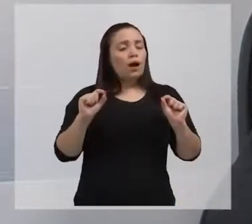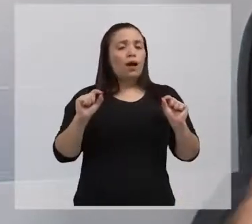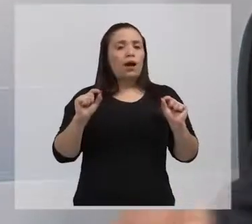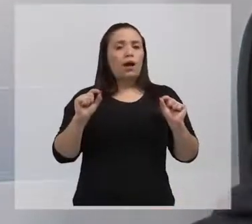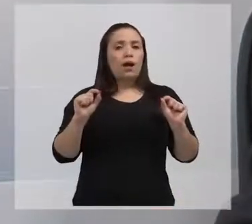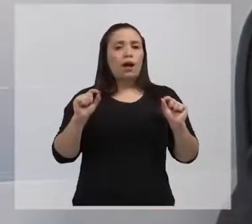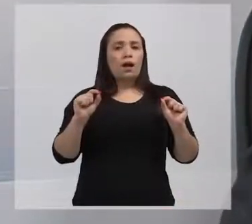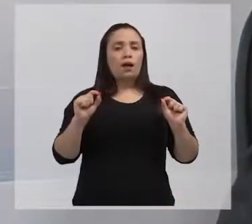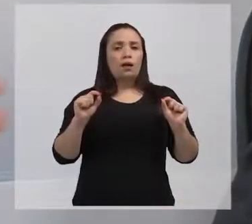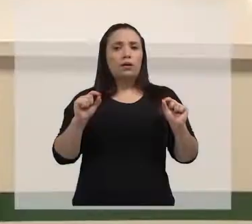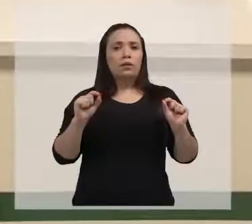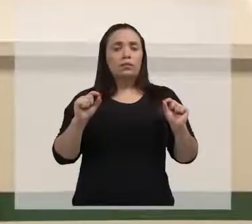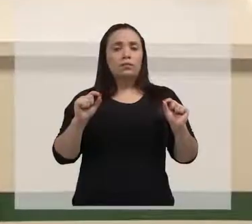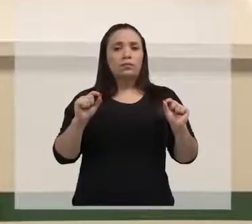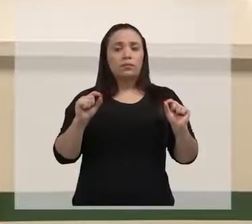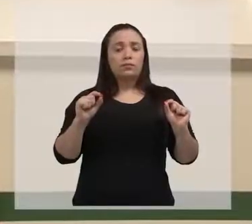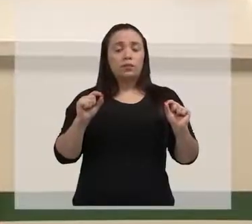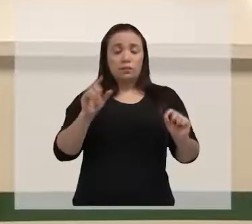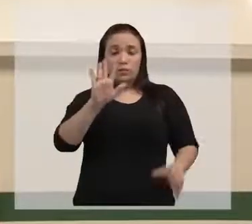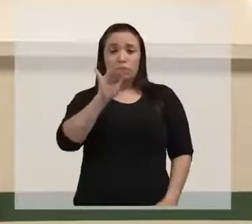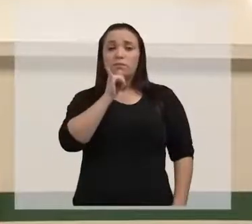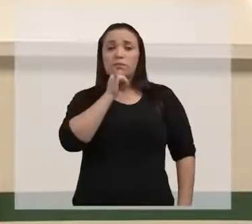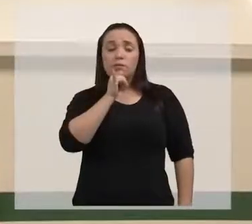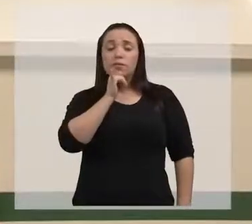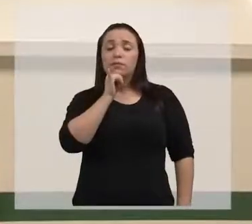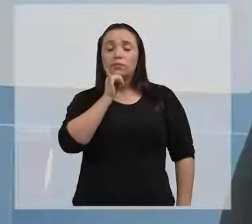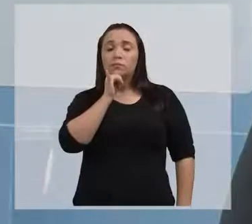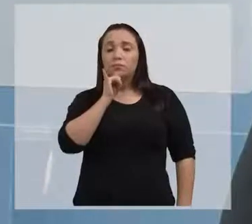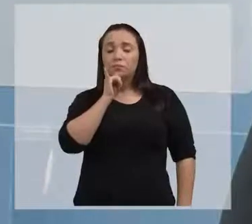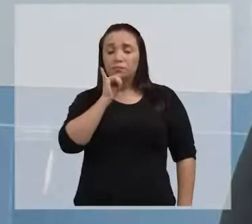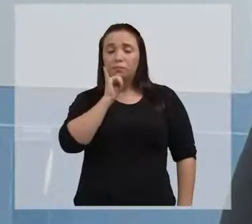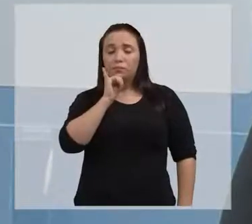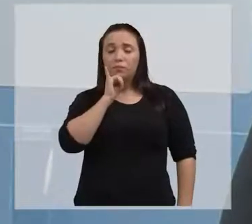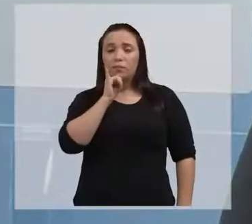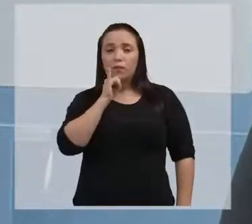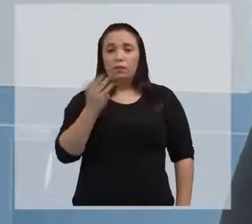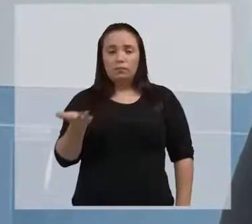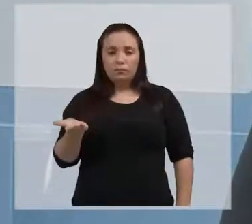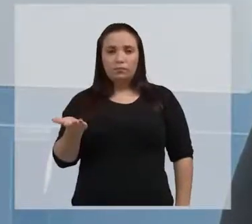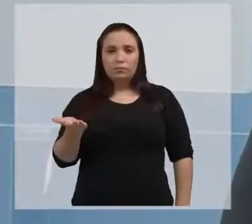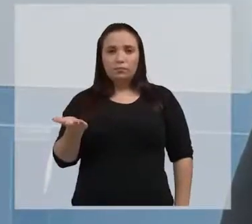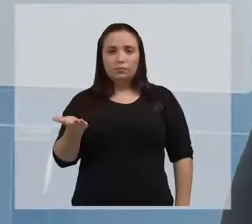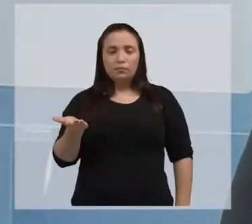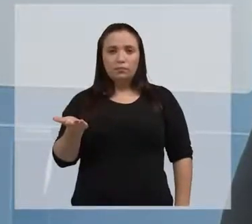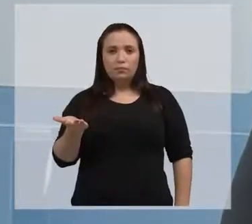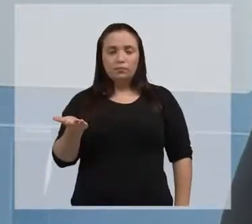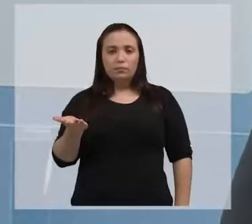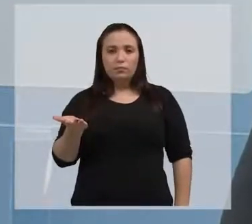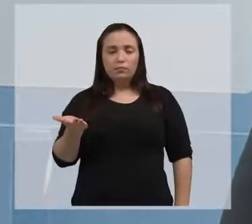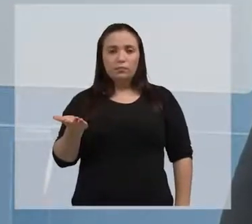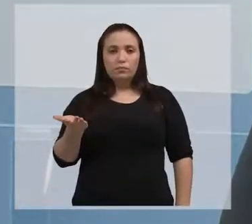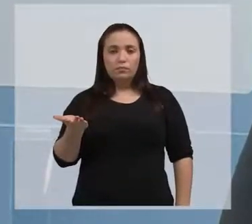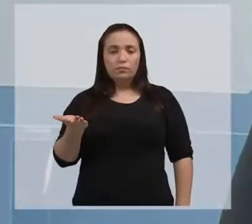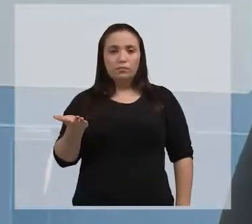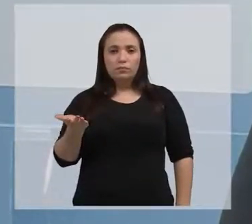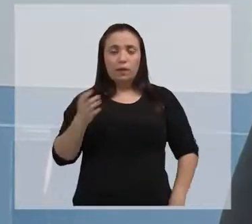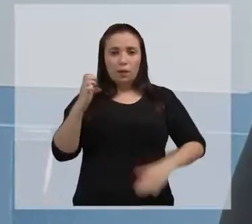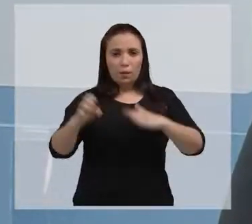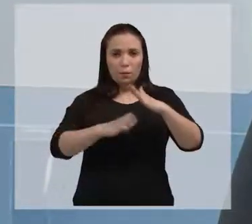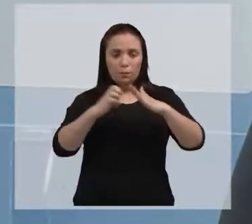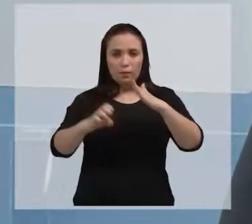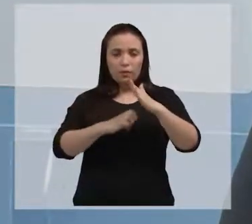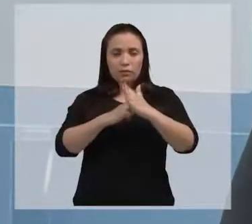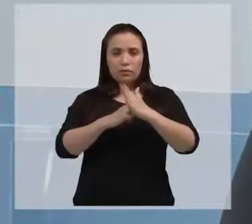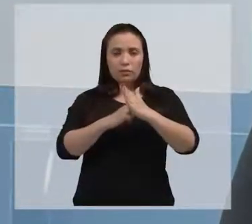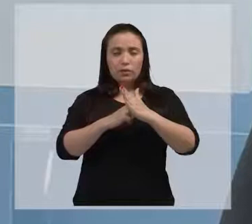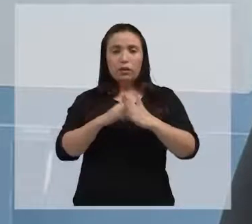estava lá no sindicato. Eu vou dar um exemplo disso. Aquele Engevix, sabe? Exatamente. A empresa.